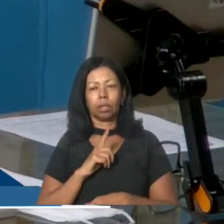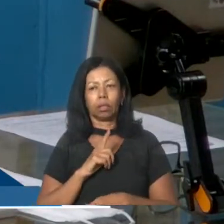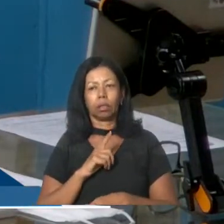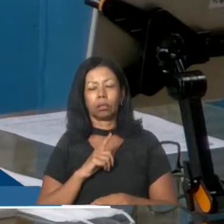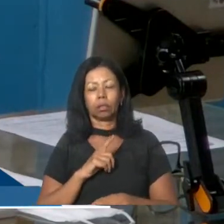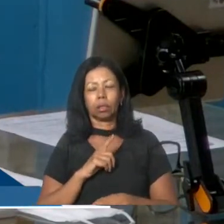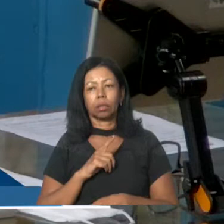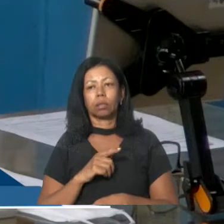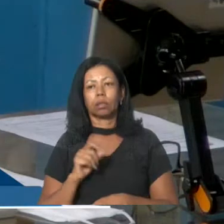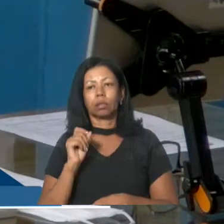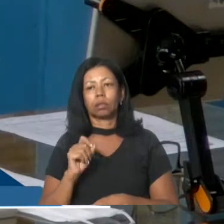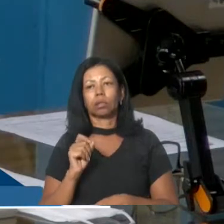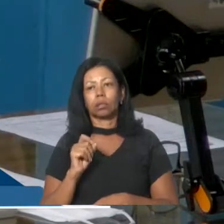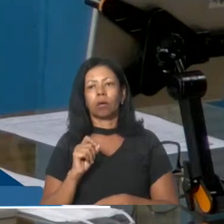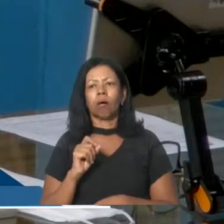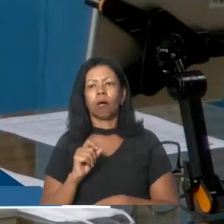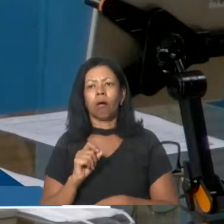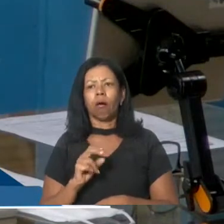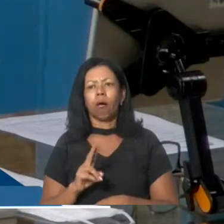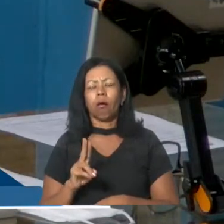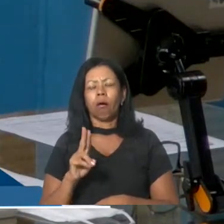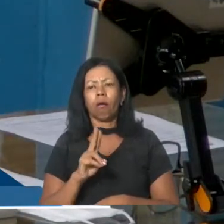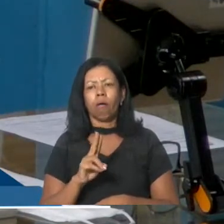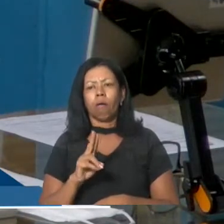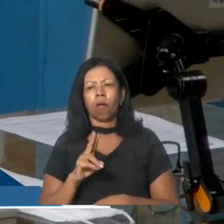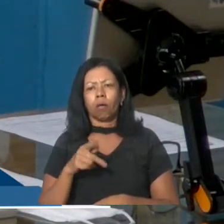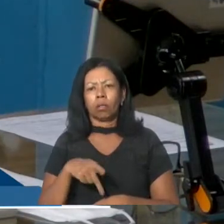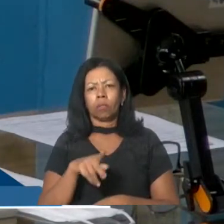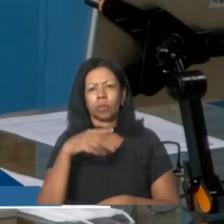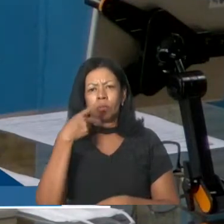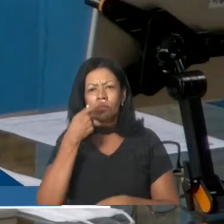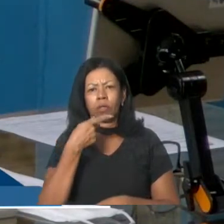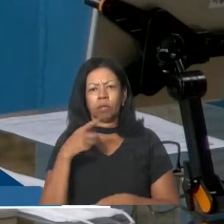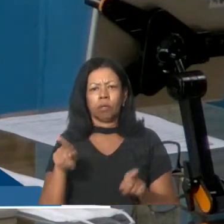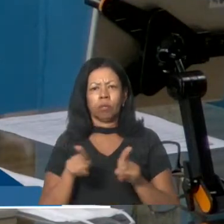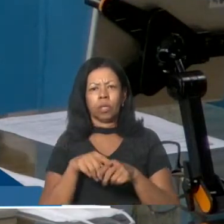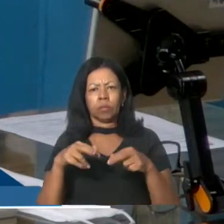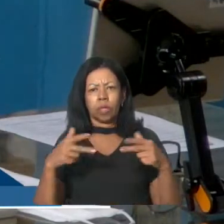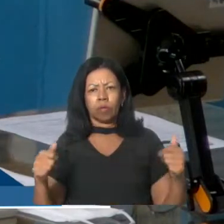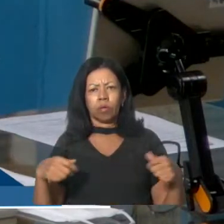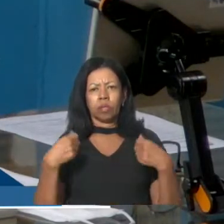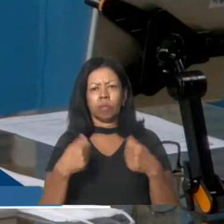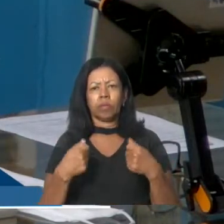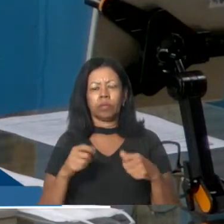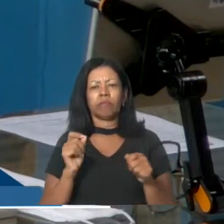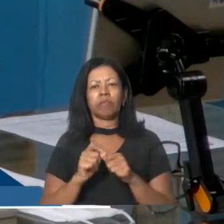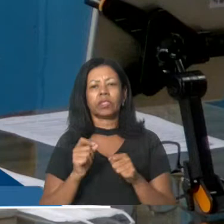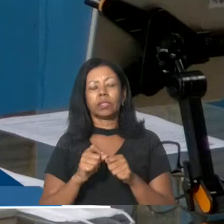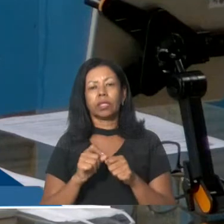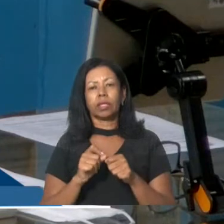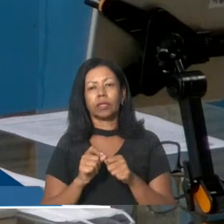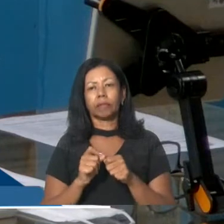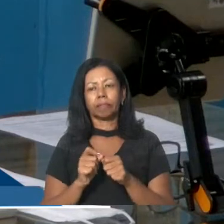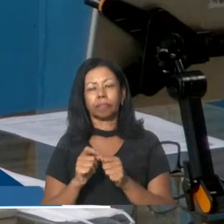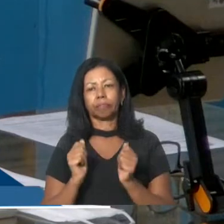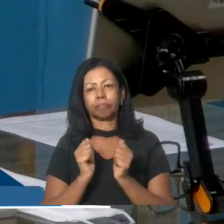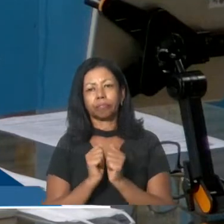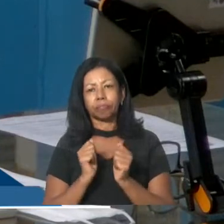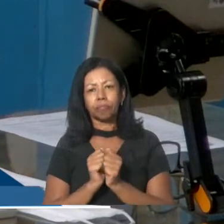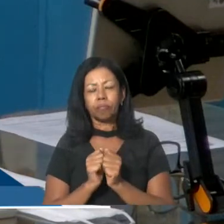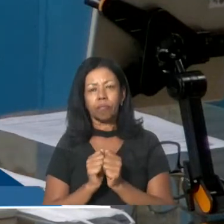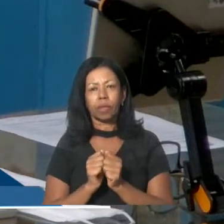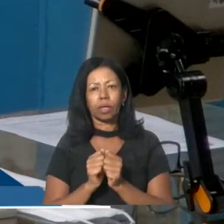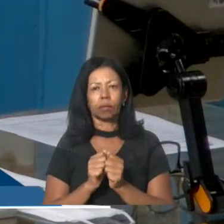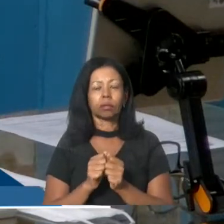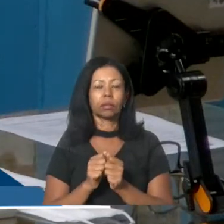investimento, porque, volto a dizer, até repetitivo esse discurso meu aqui, vereador Guilherme, a gente precisa fazer prevenção, porque quando você previne,